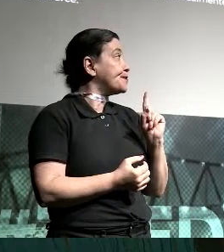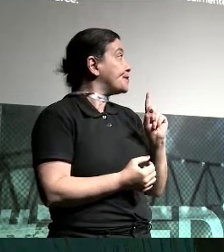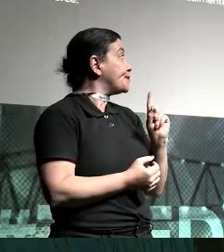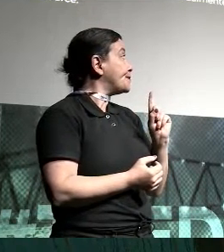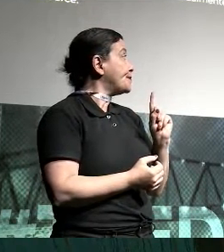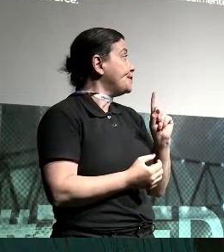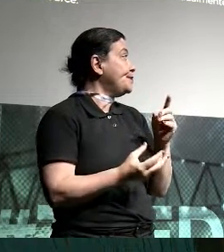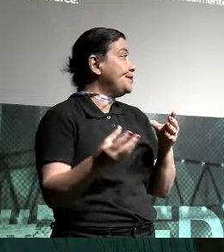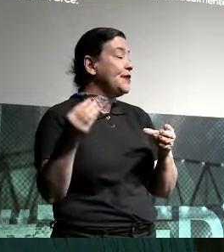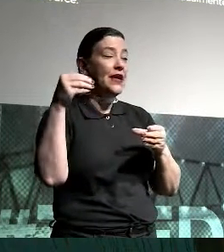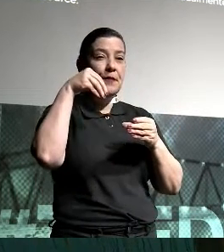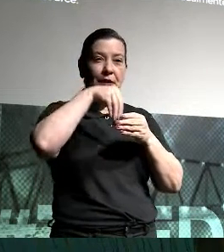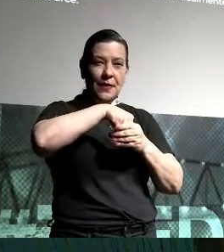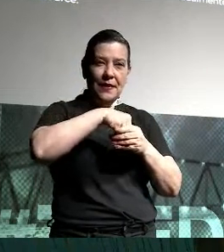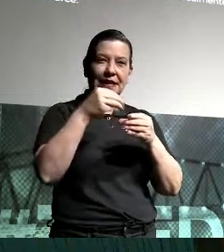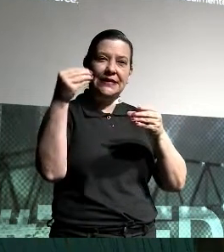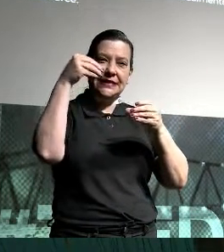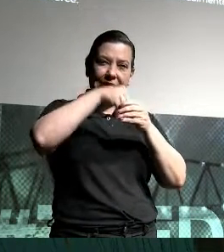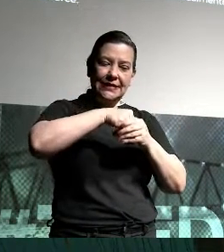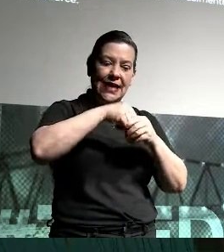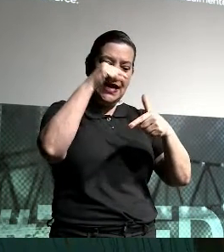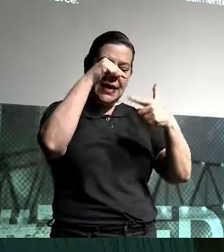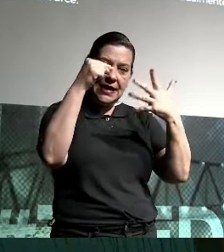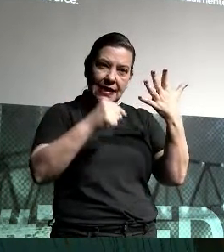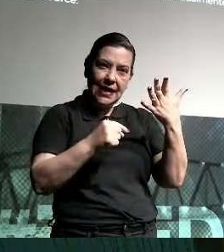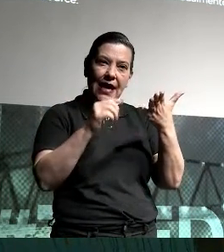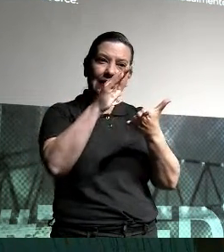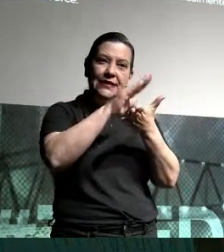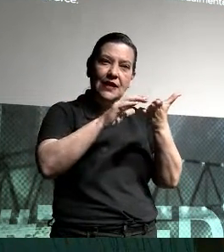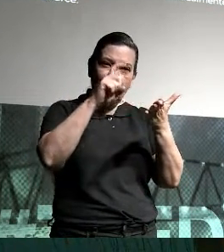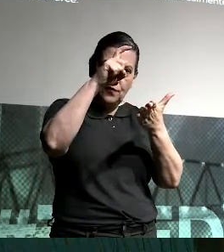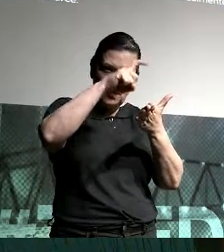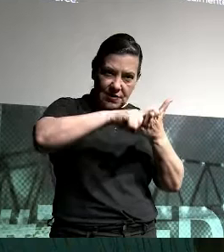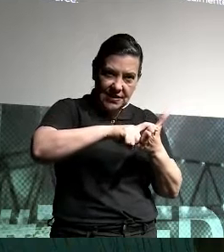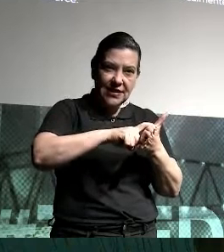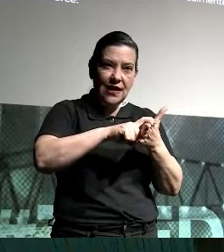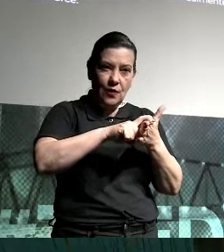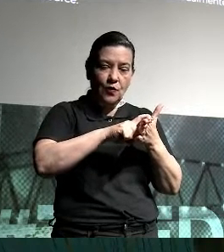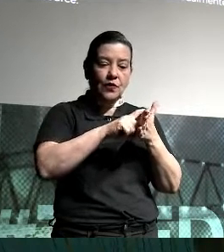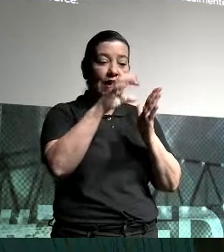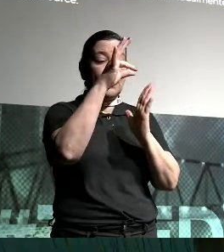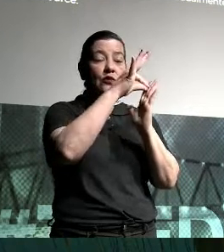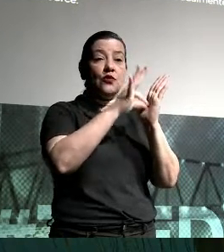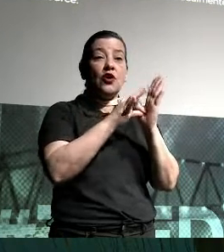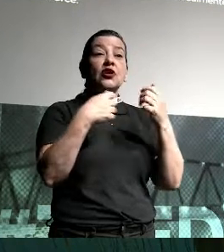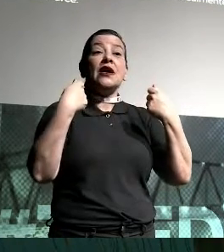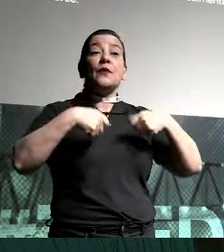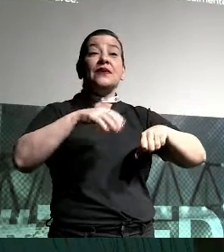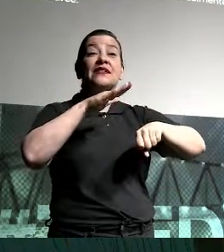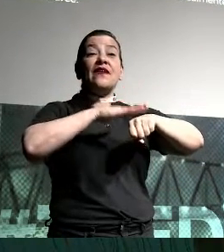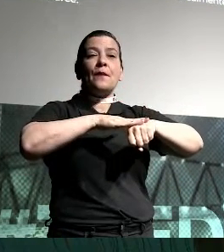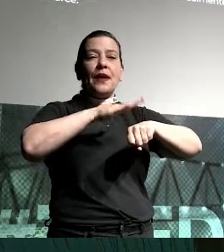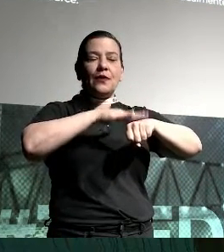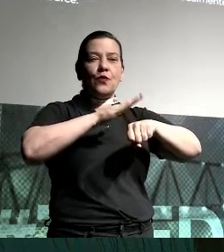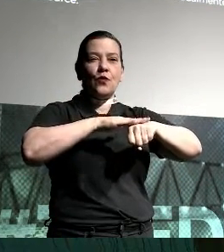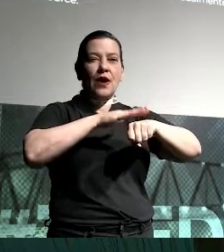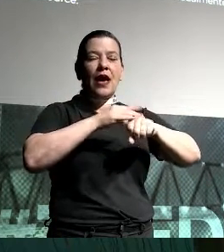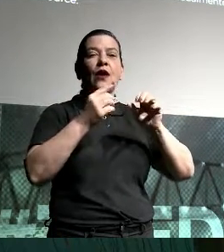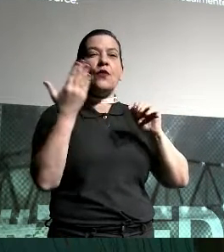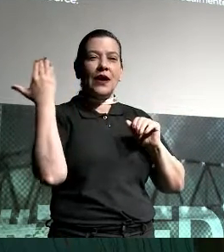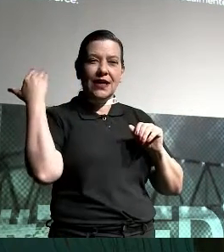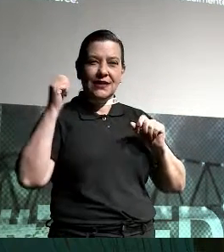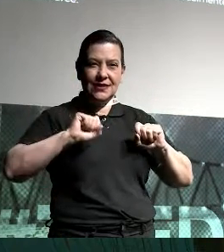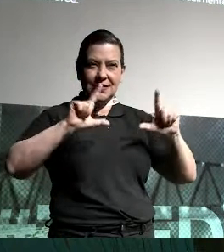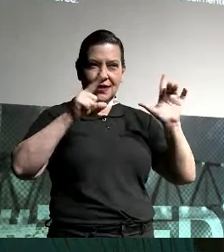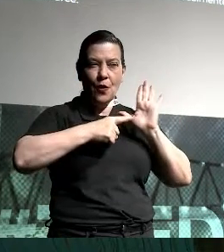e para implementar cada função daquele código, daquele smart contract, eu precisava fazer isso manualmente, do jeito que eu mostrei para vocês, mas com um